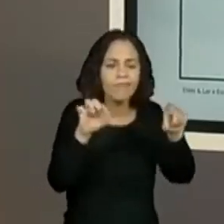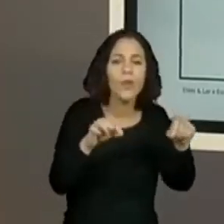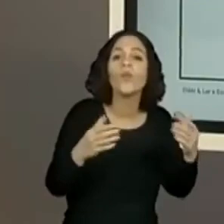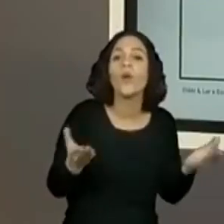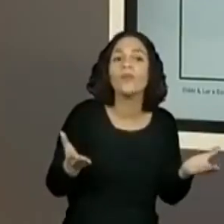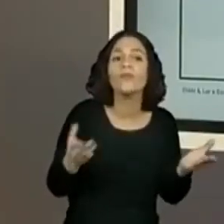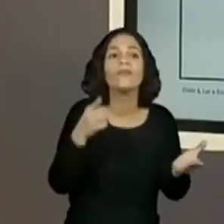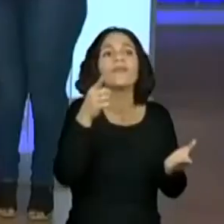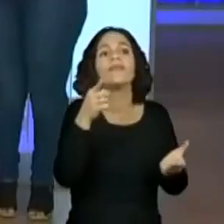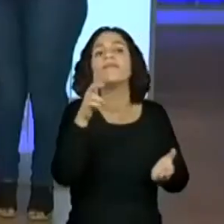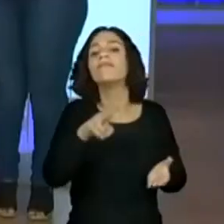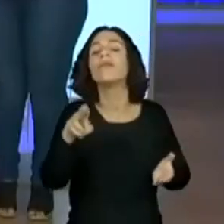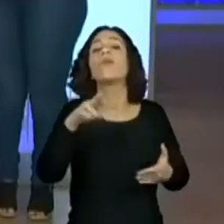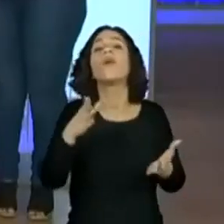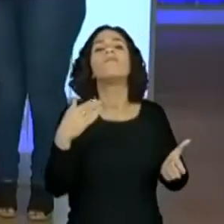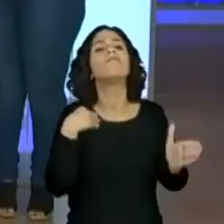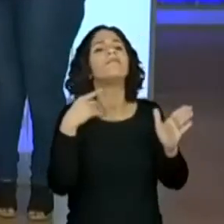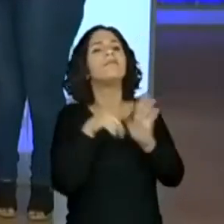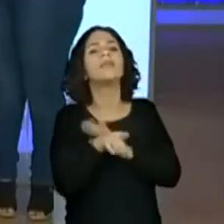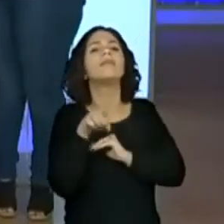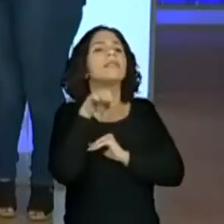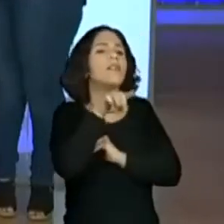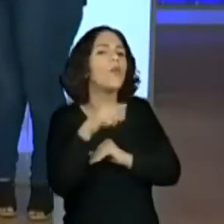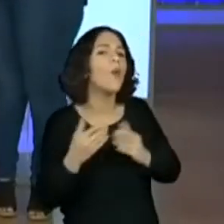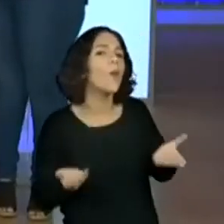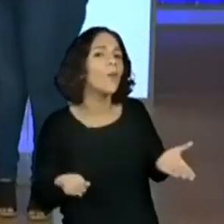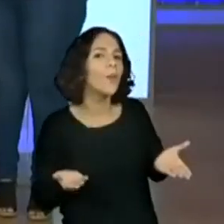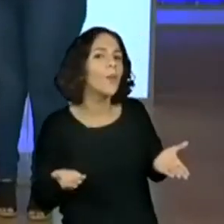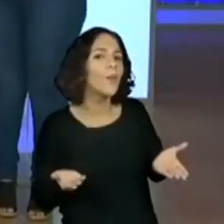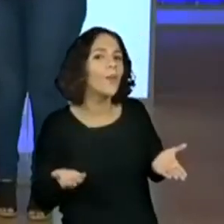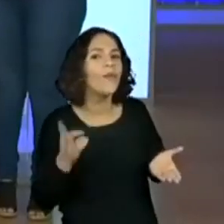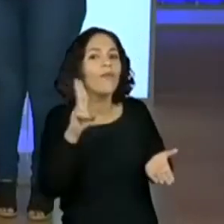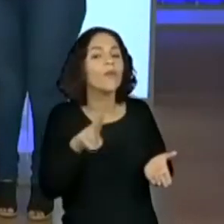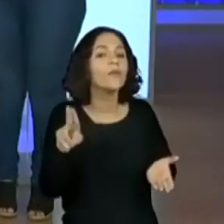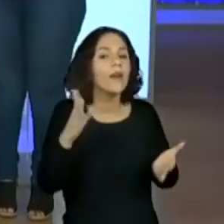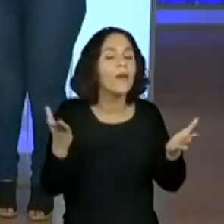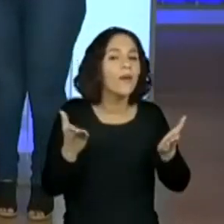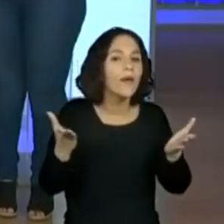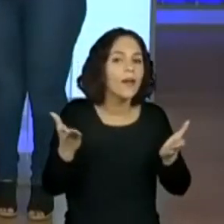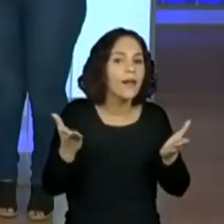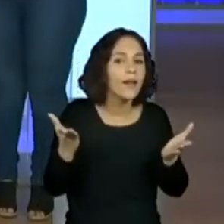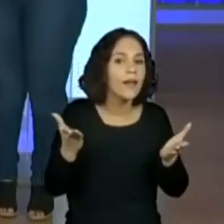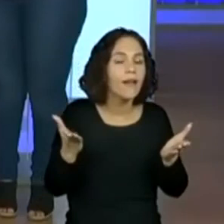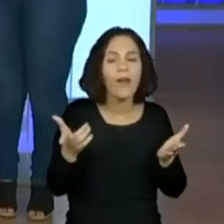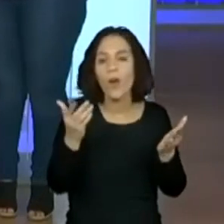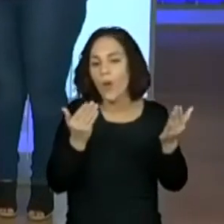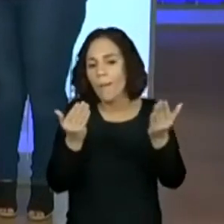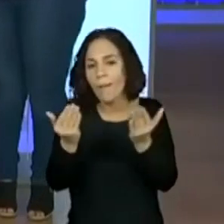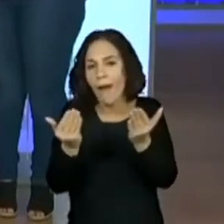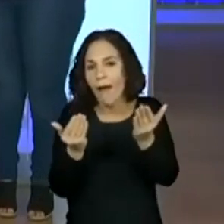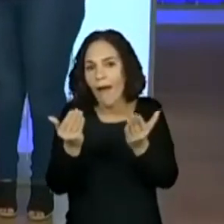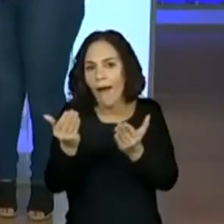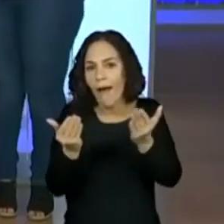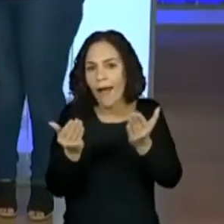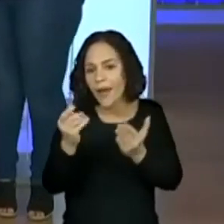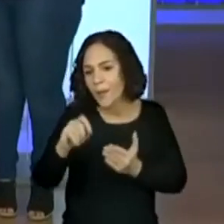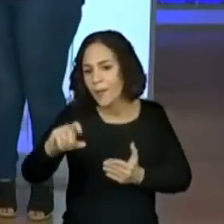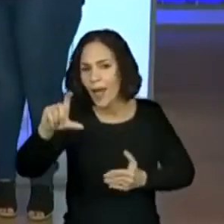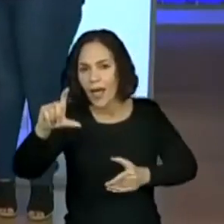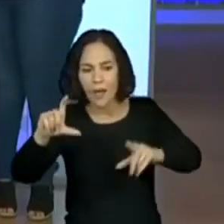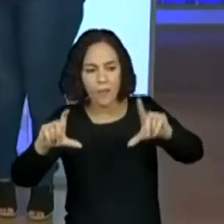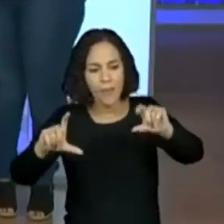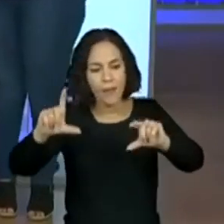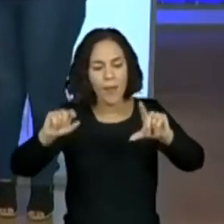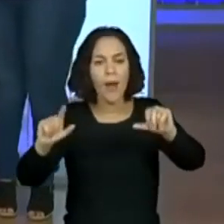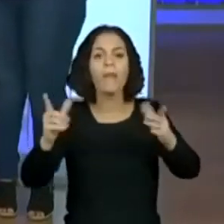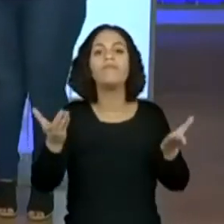Qual que você vai usar, professora Ana Paula? Qual é a estratégia que você vai utilizar para comparar aí e ver quantos reais a mais